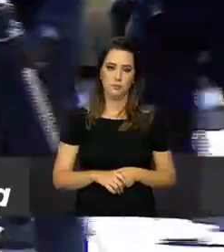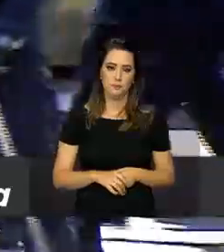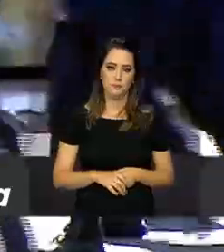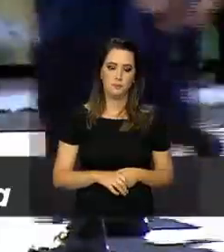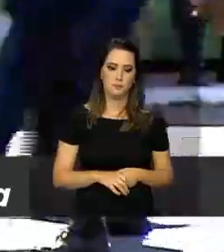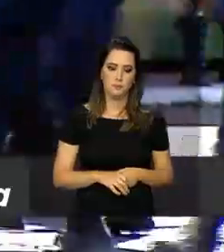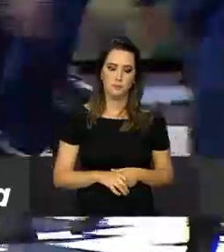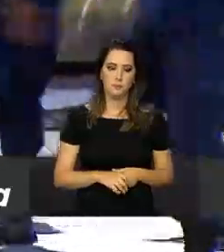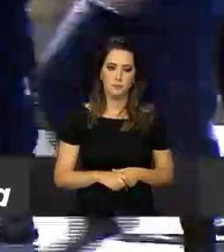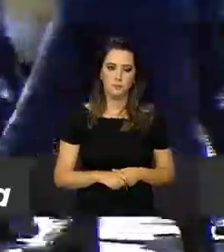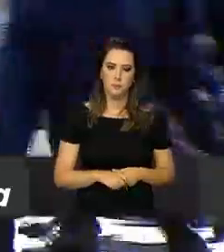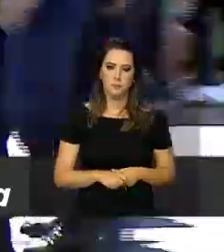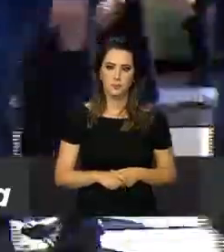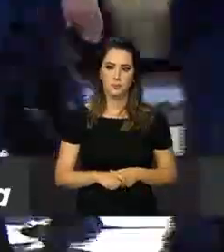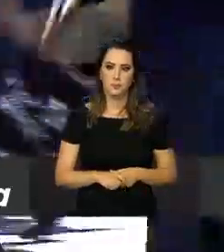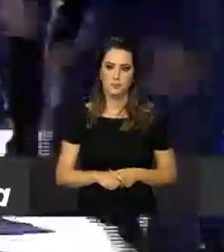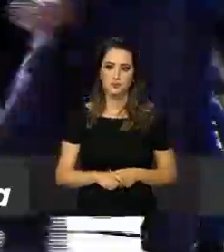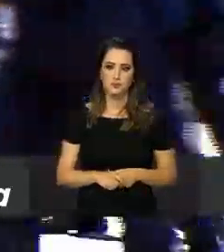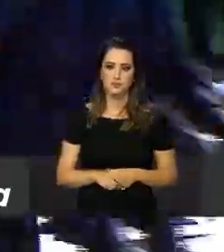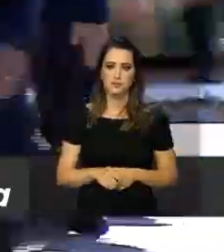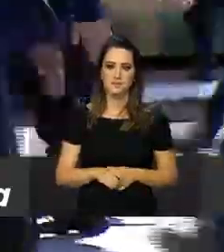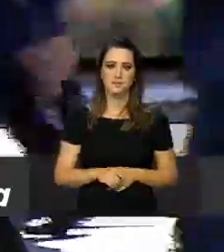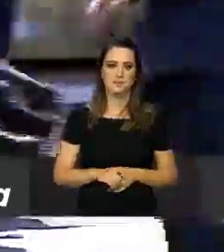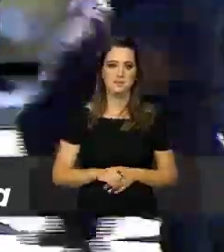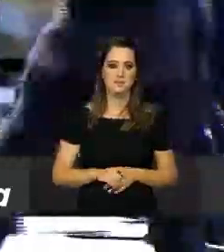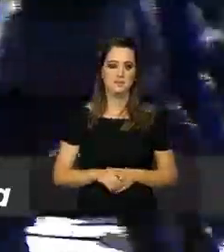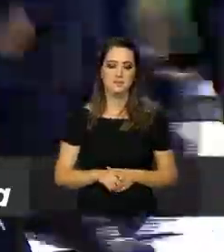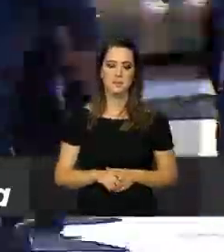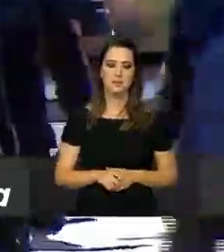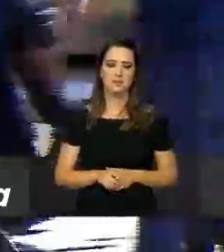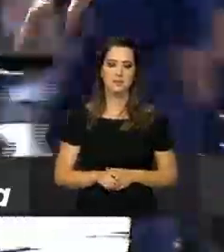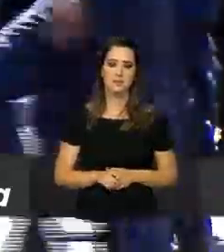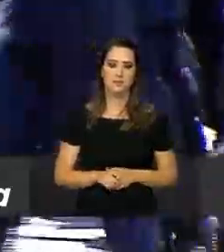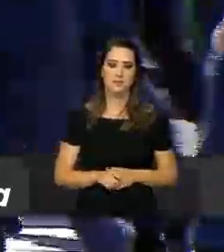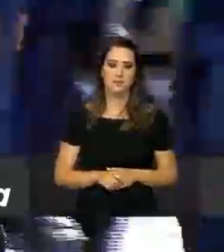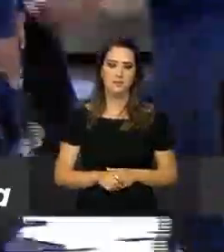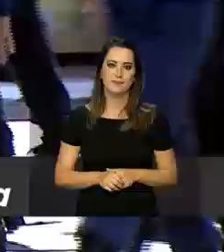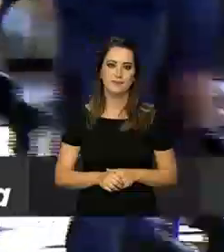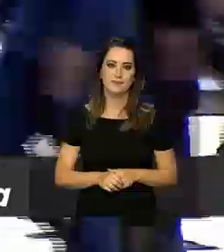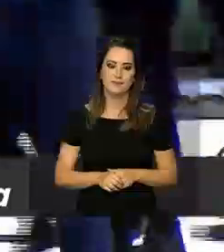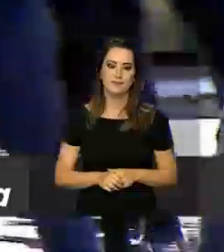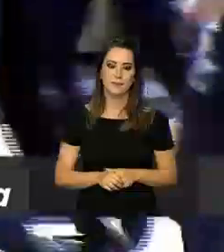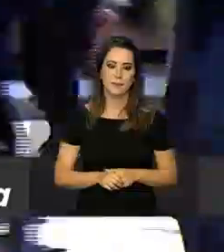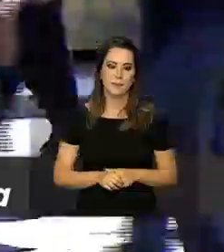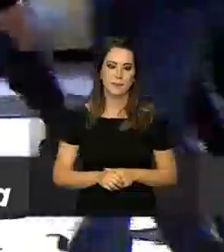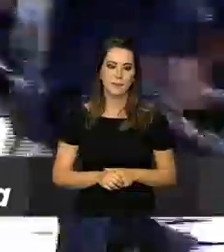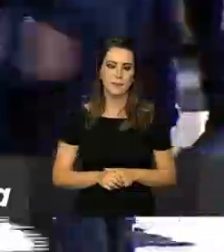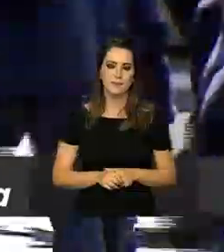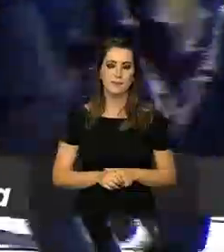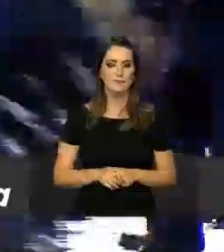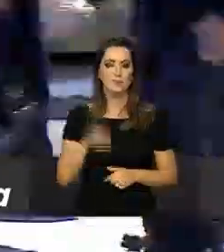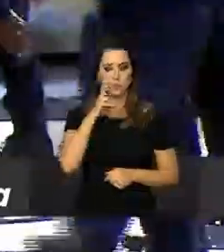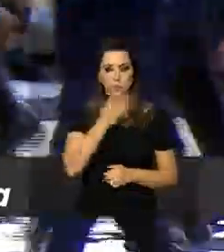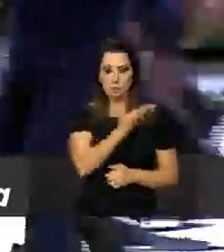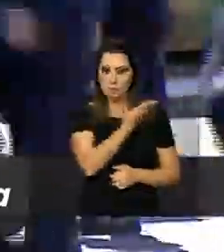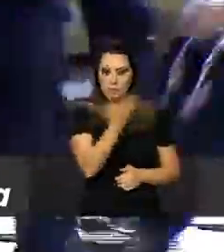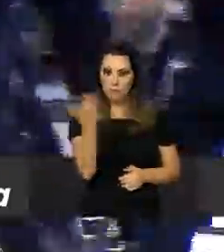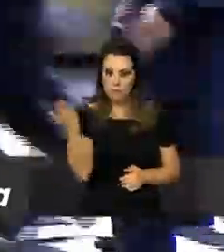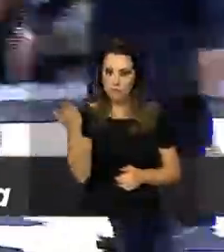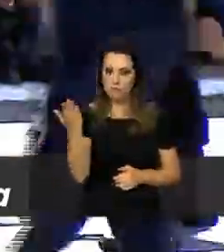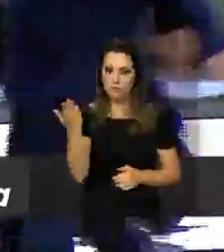CME, desfilam à frente policiais do Batalhão de Operações Especiais, BOP, especializados em operações. Aí nós temos